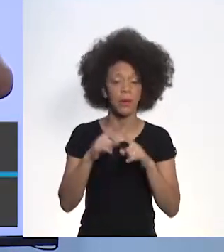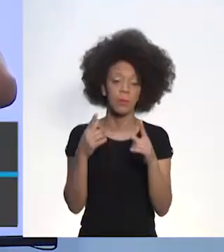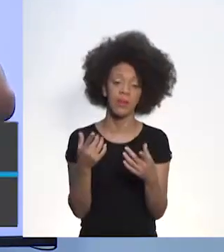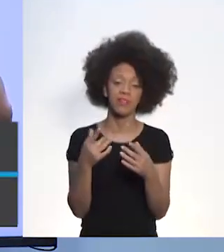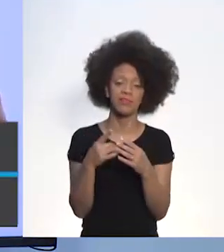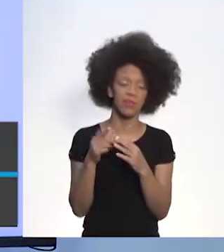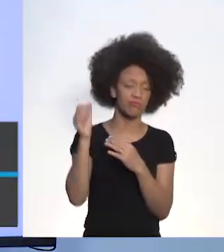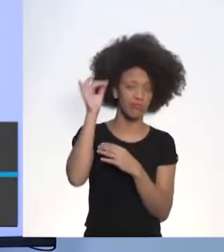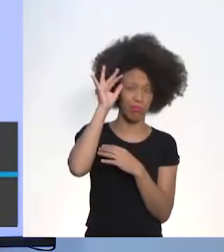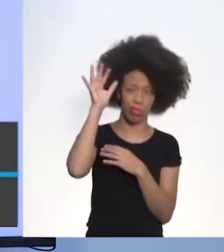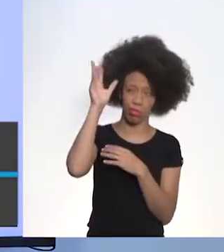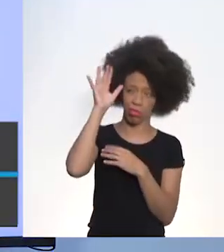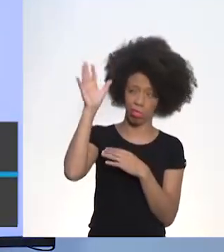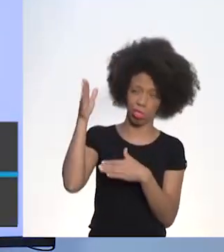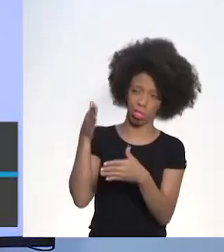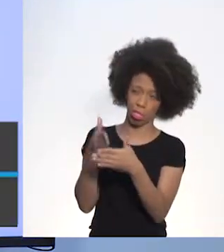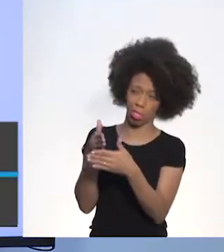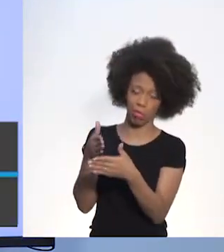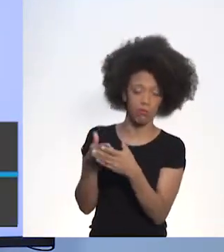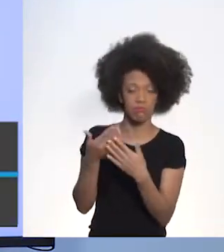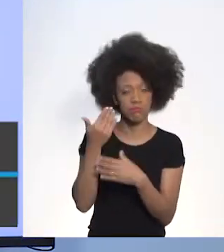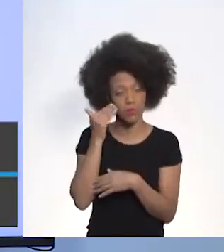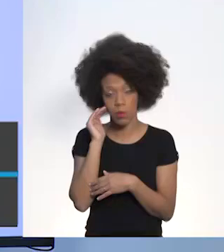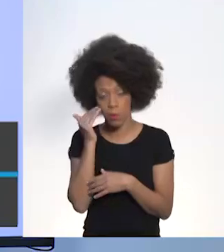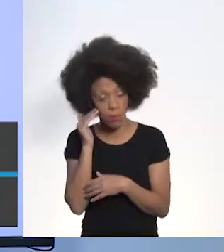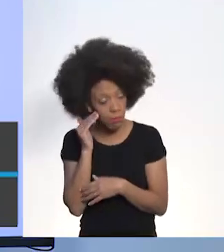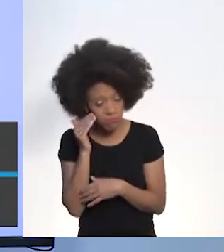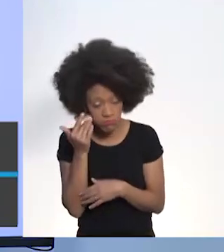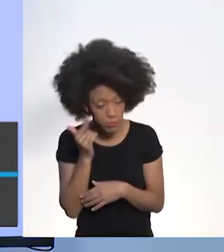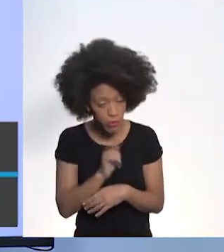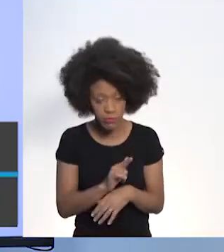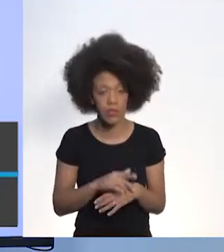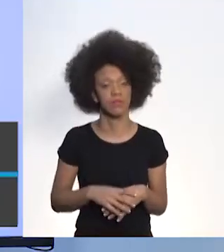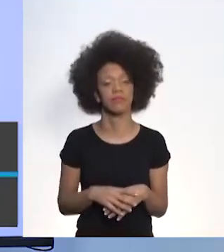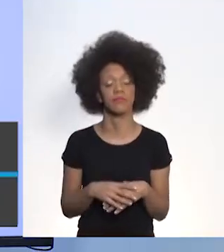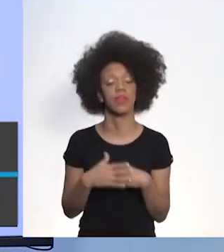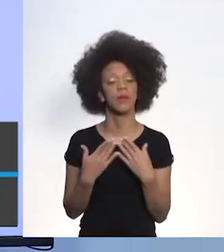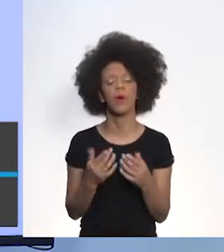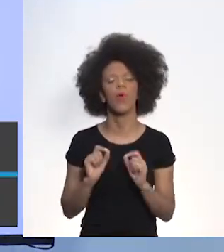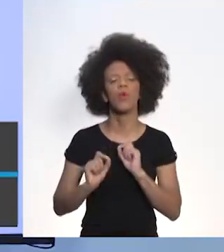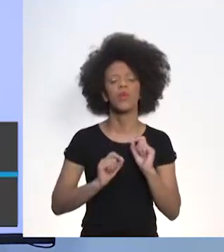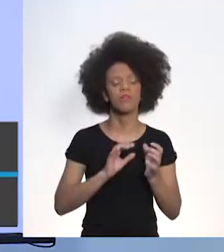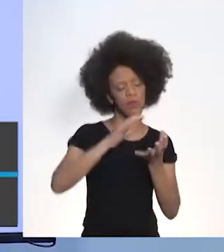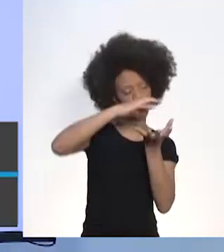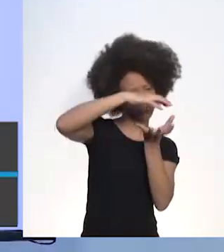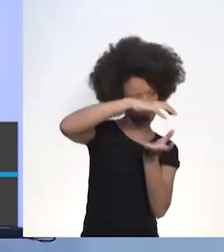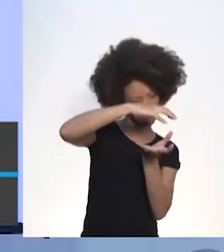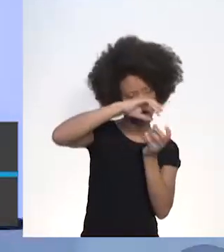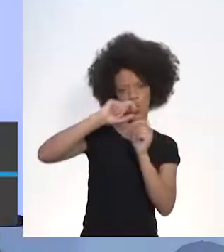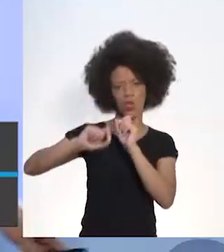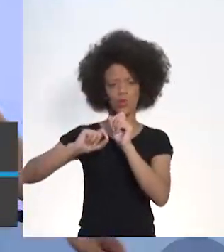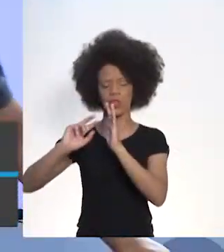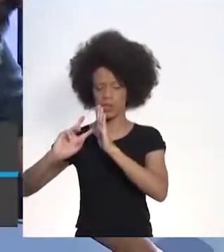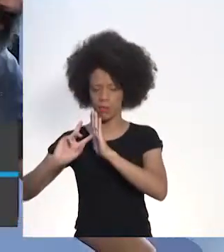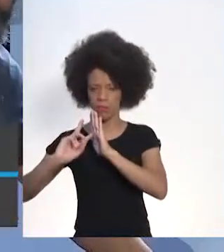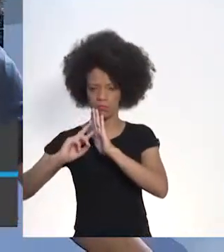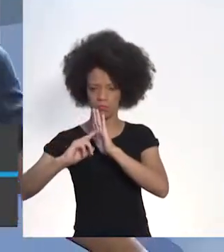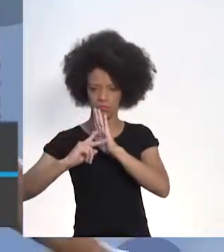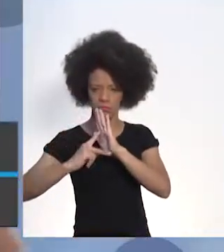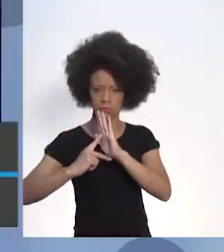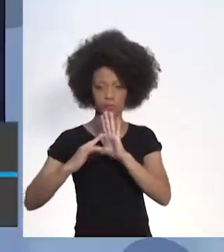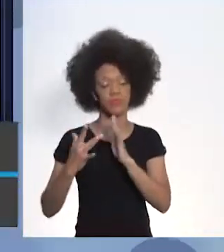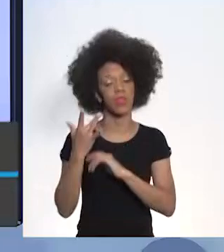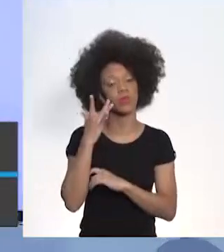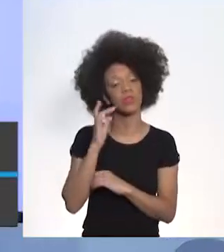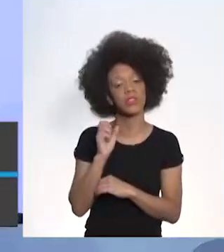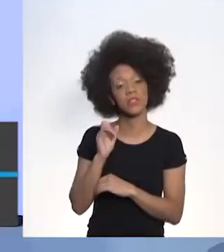vá longe da nossa cabeça, a gente não consiga compreender exatamente o que é um círculo, o que é uma circunferência. Então, olha só, não sei se vai dar